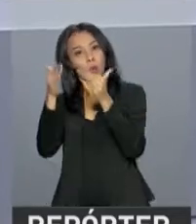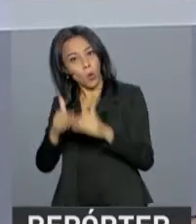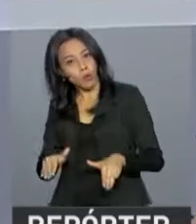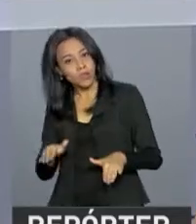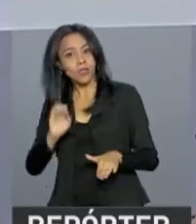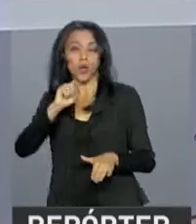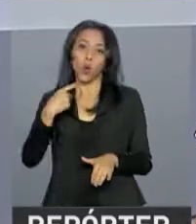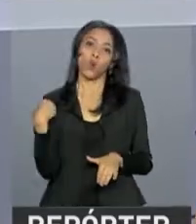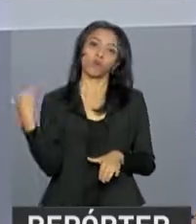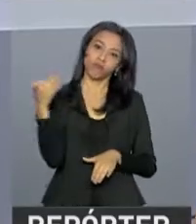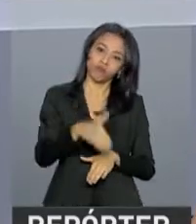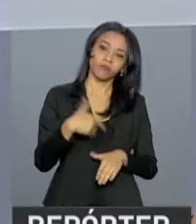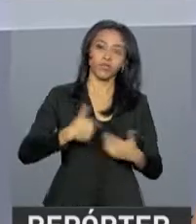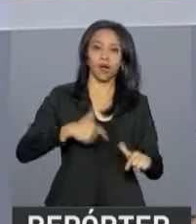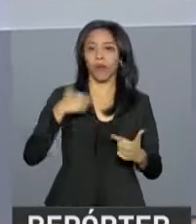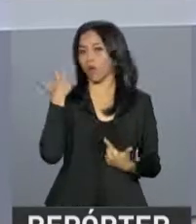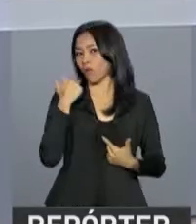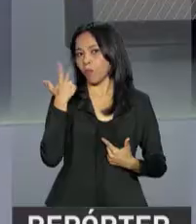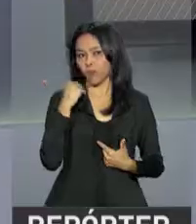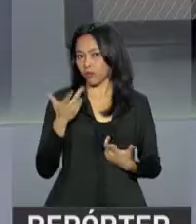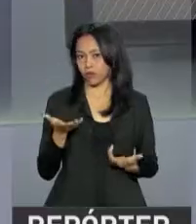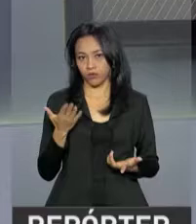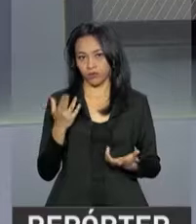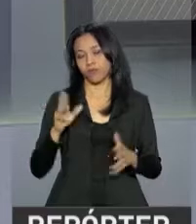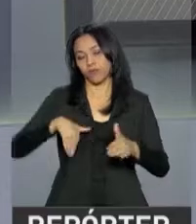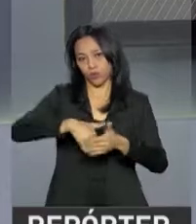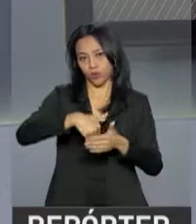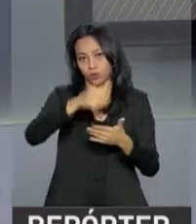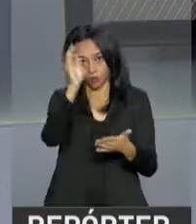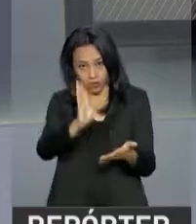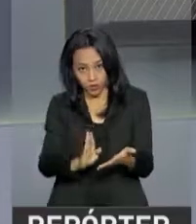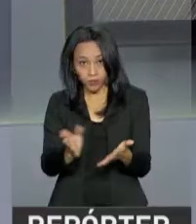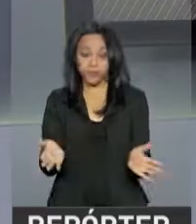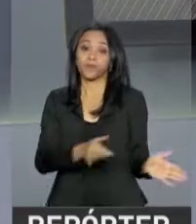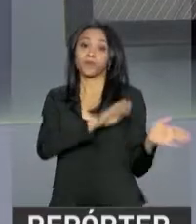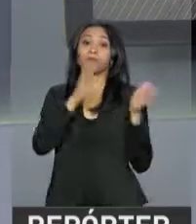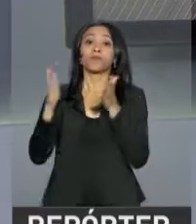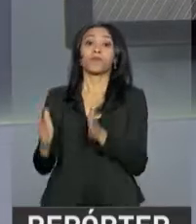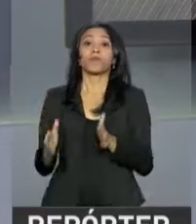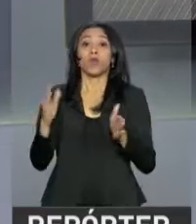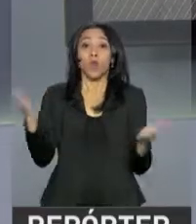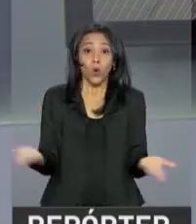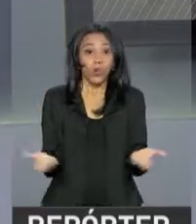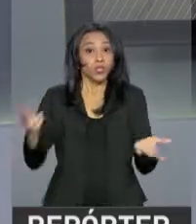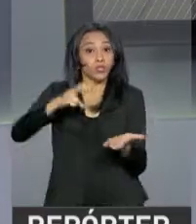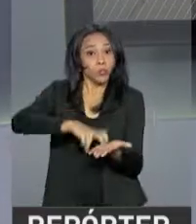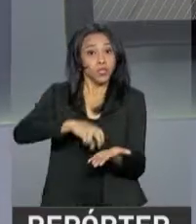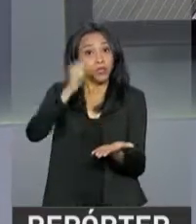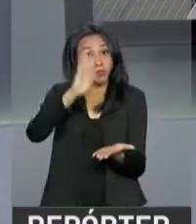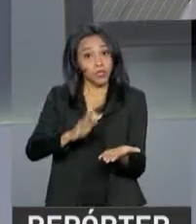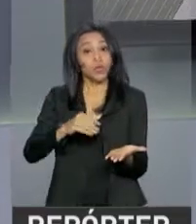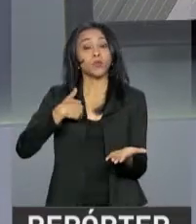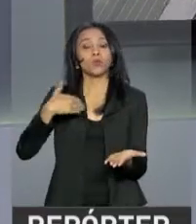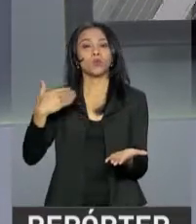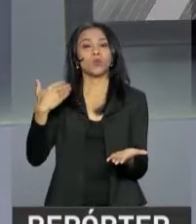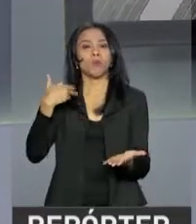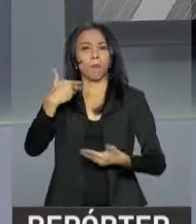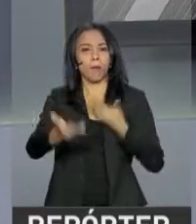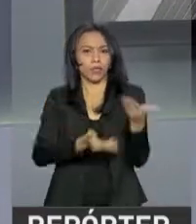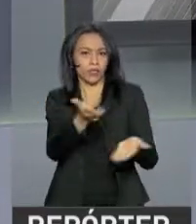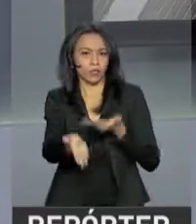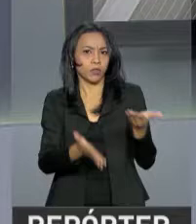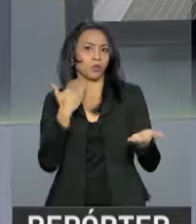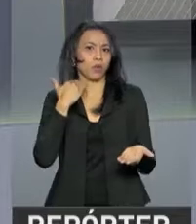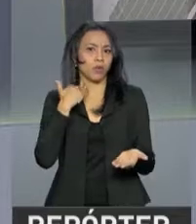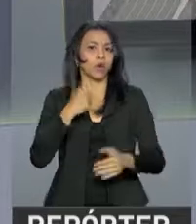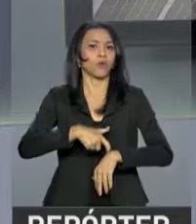trabalhar normalmente quando houver jogo do Brasil. E por conta do Jogo do Brasil hoje de manhã, o atendimento nos bancos será